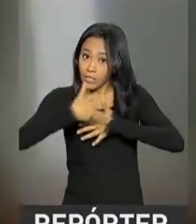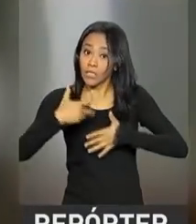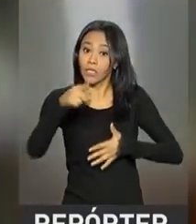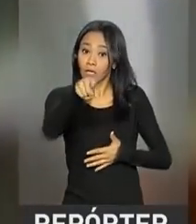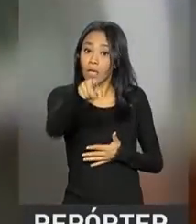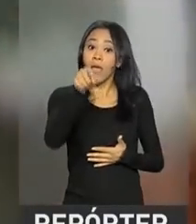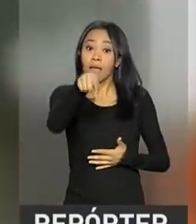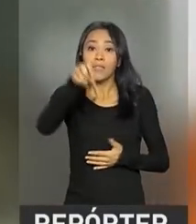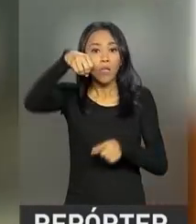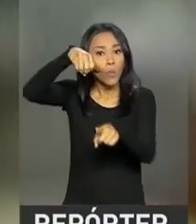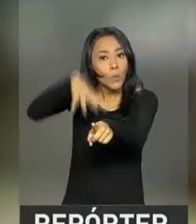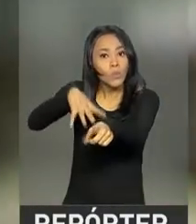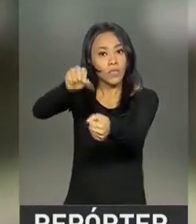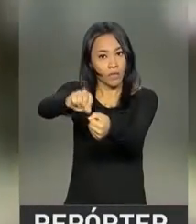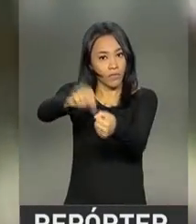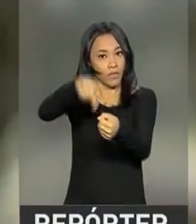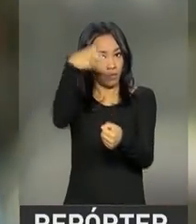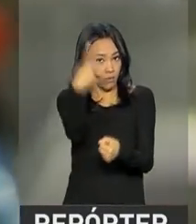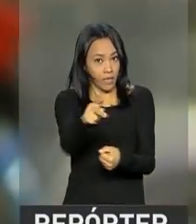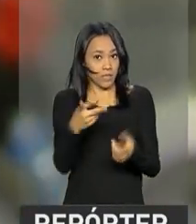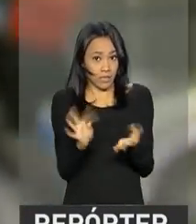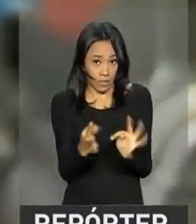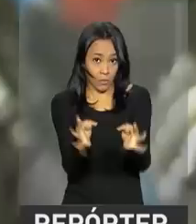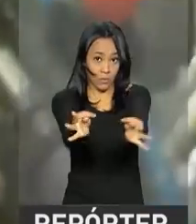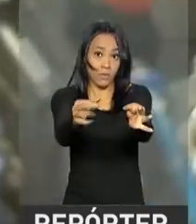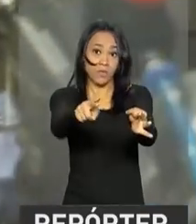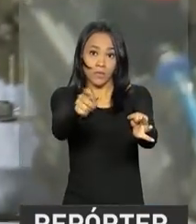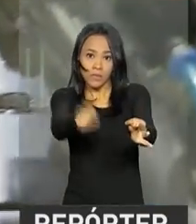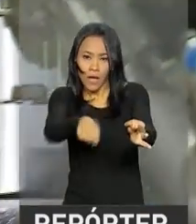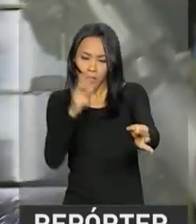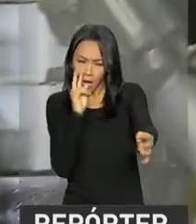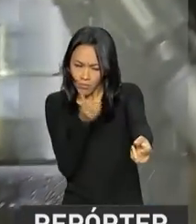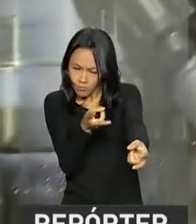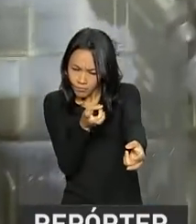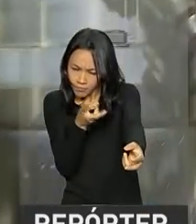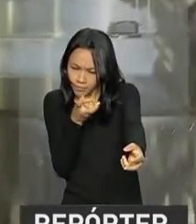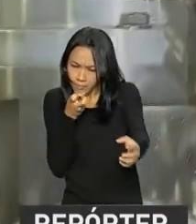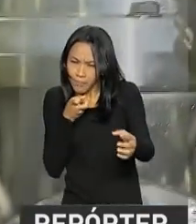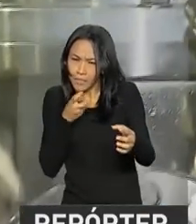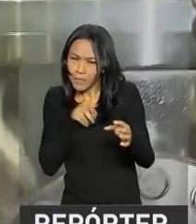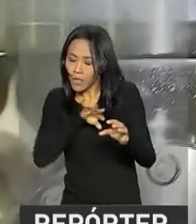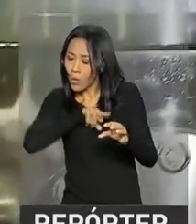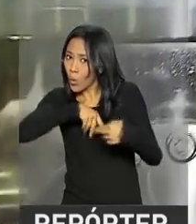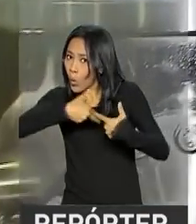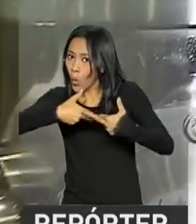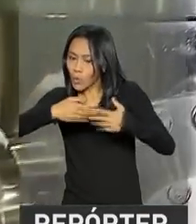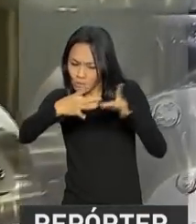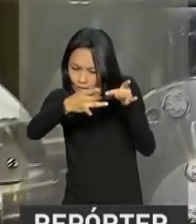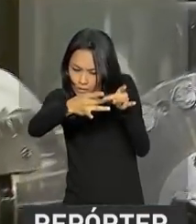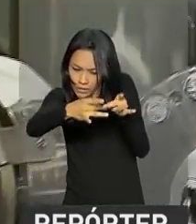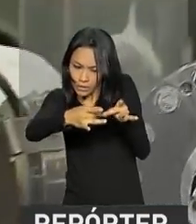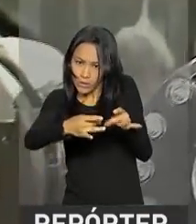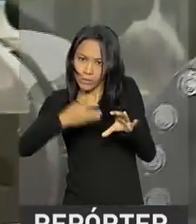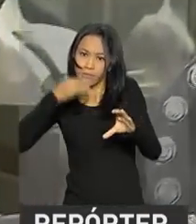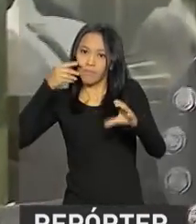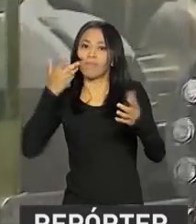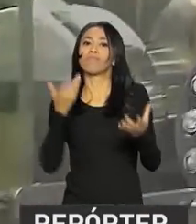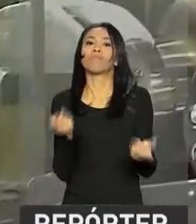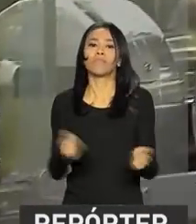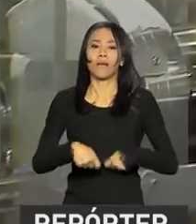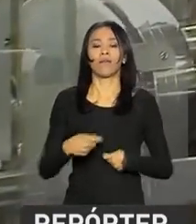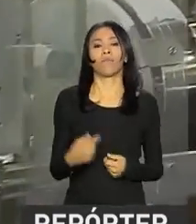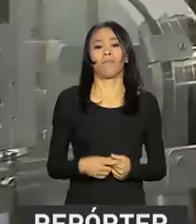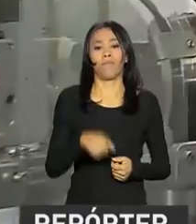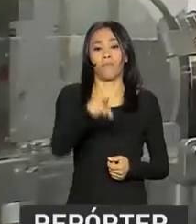luz síncrotron torna possível penetrar a matéria e revelar a estrutura atômica dos materiais. Um equipamento como